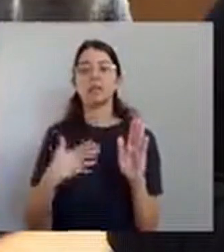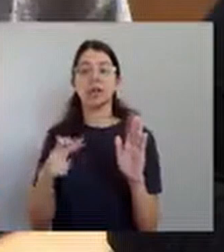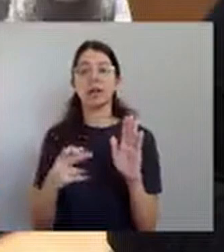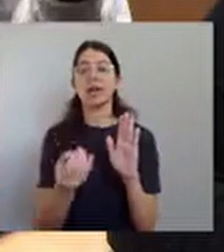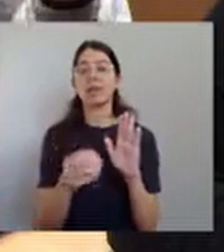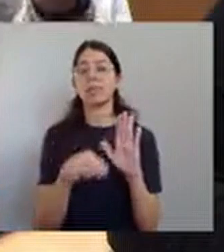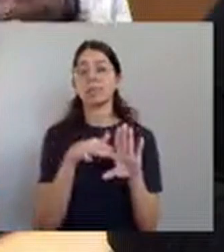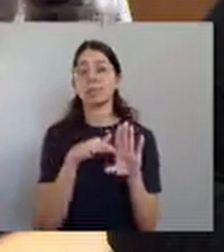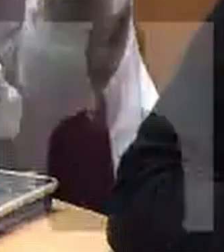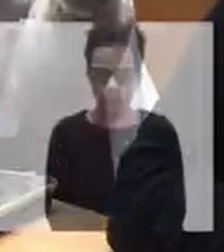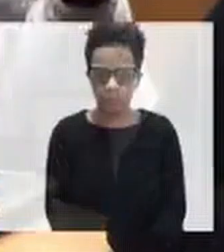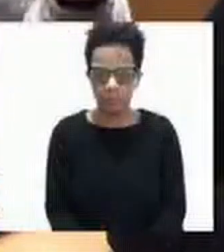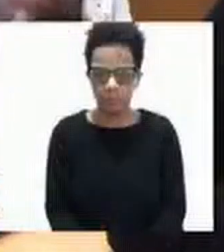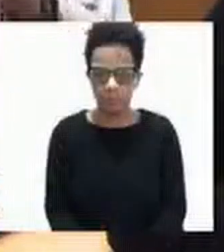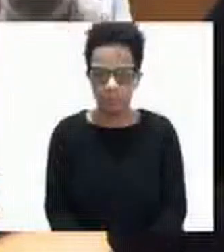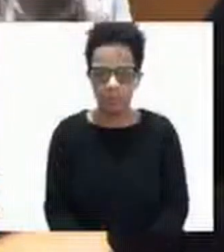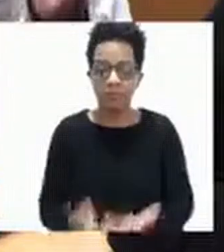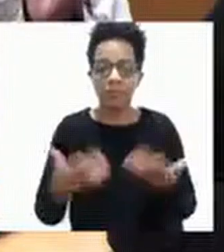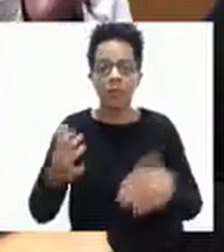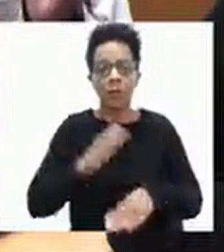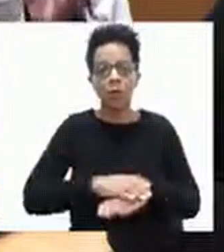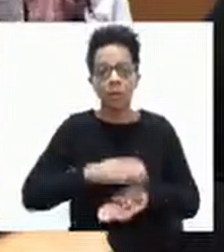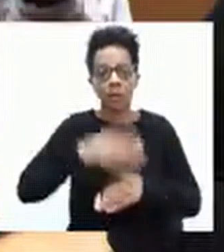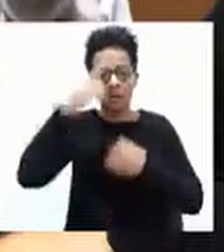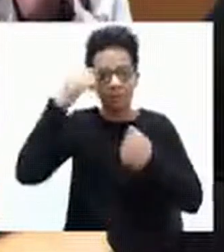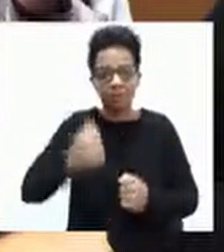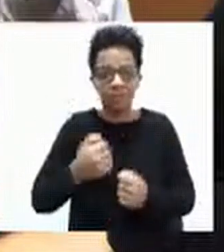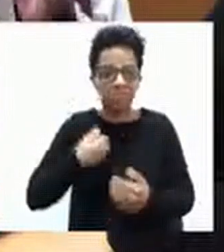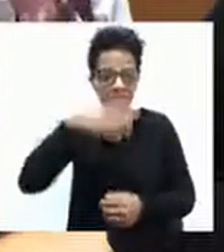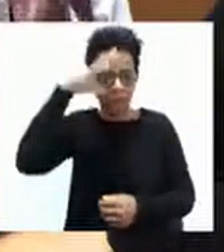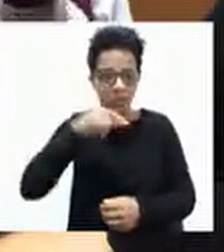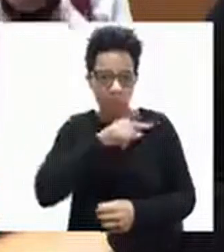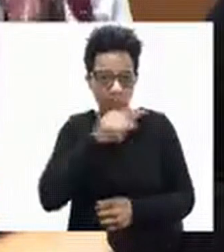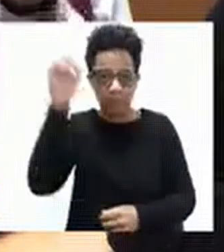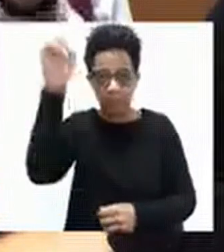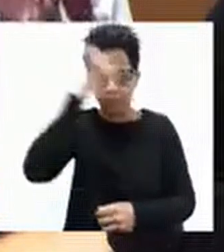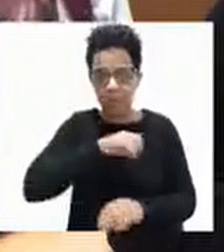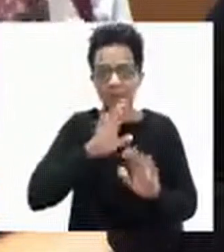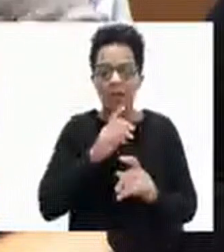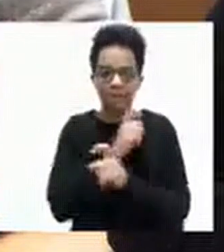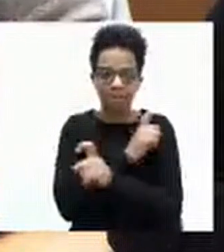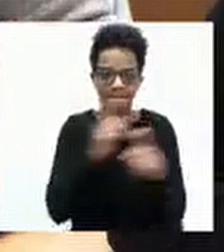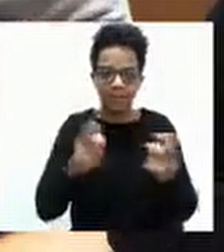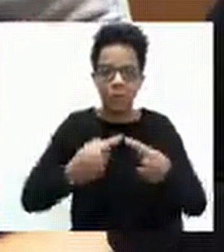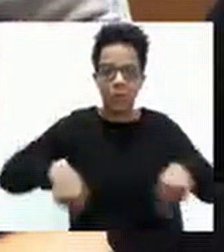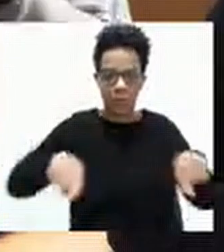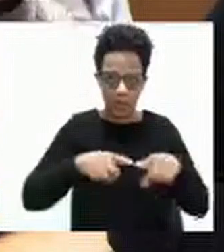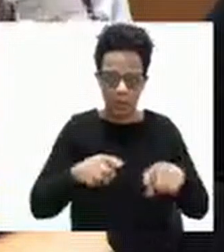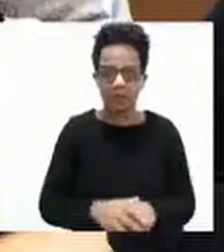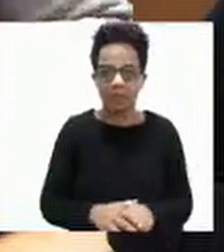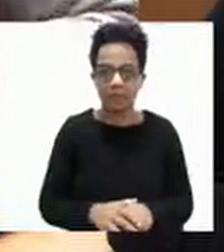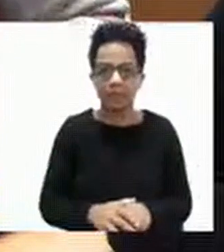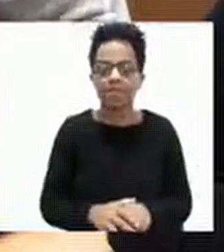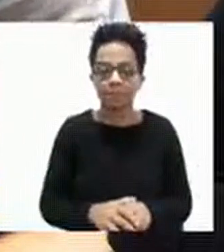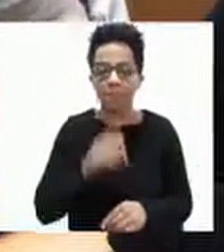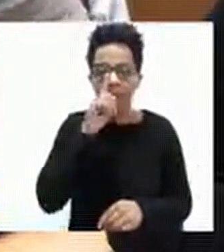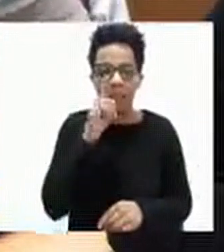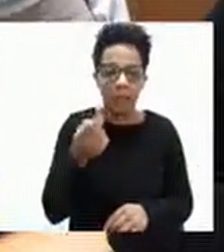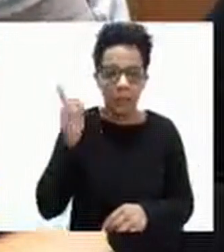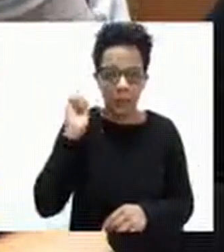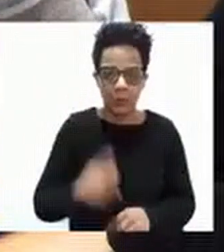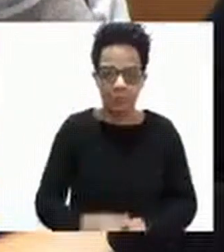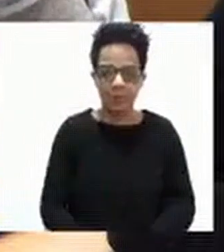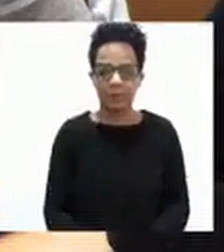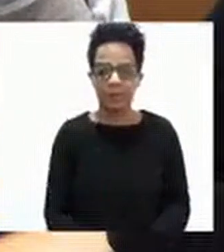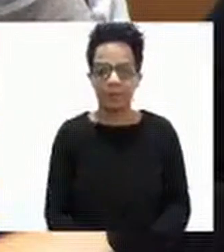falha pagar uma linha ou foi propositado? Ninguém sabe, mas o alerta foi feito naquela reunião e não era mentira.